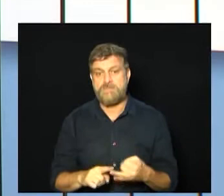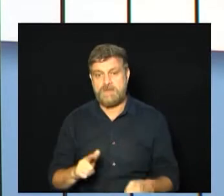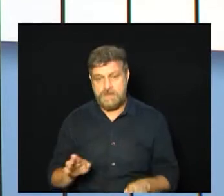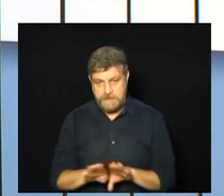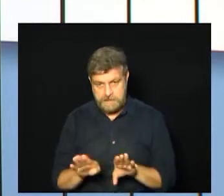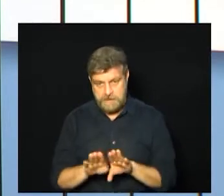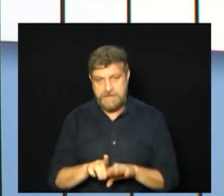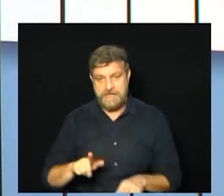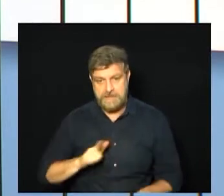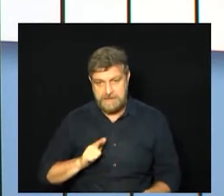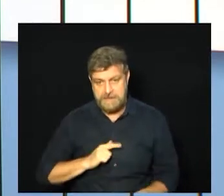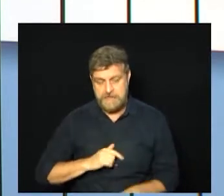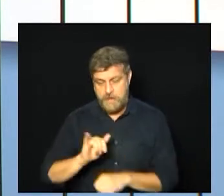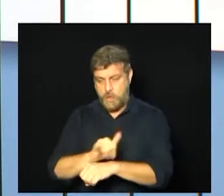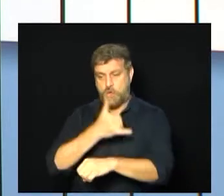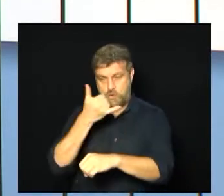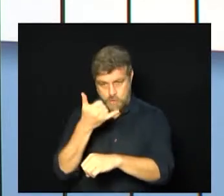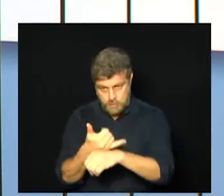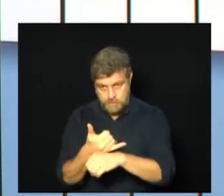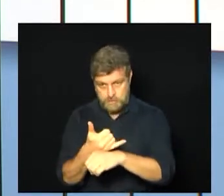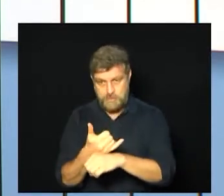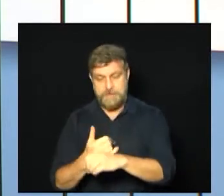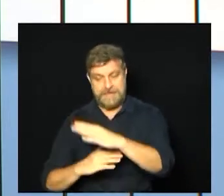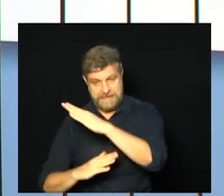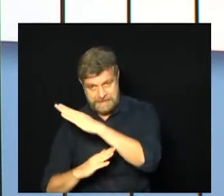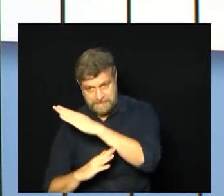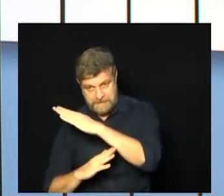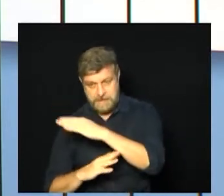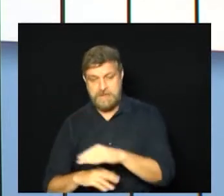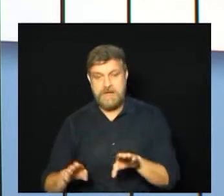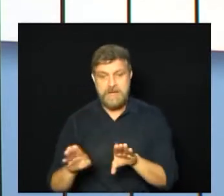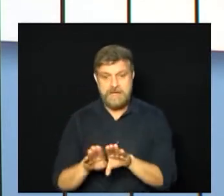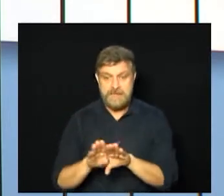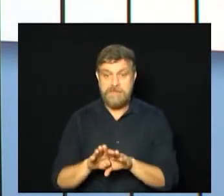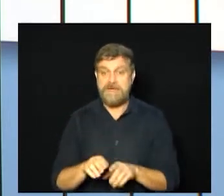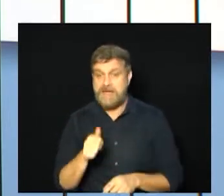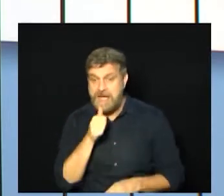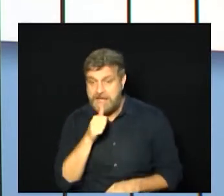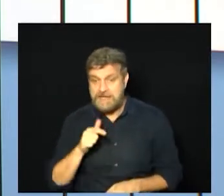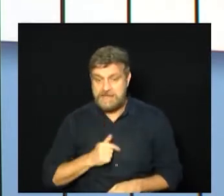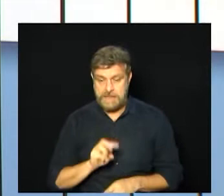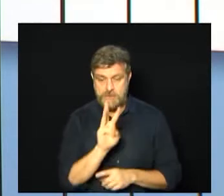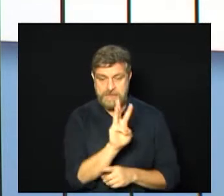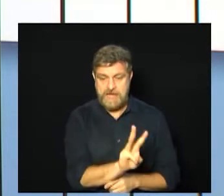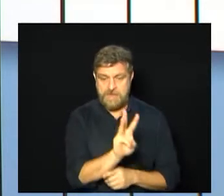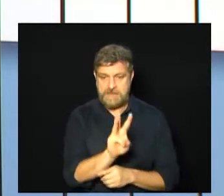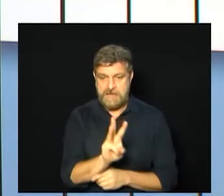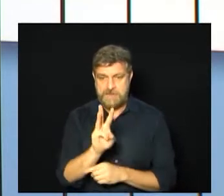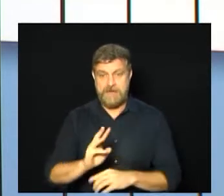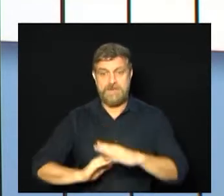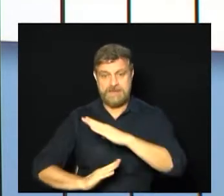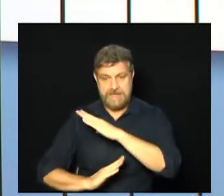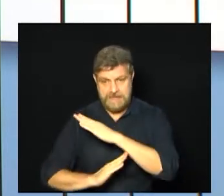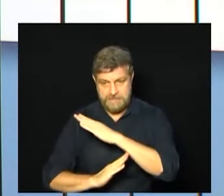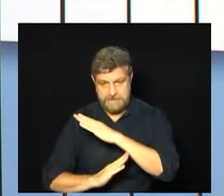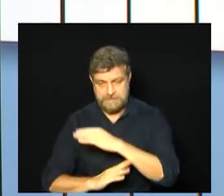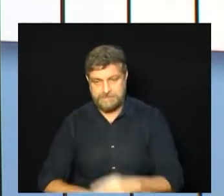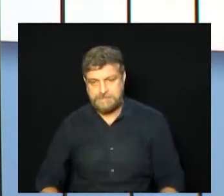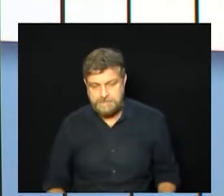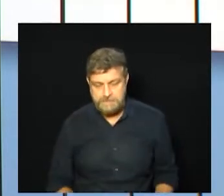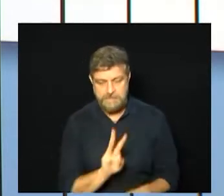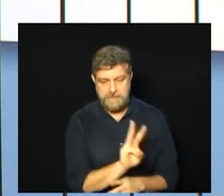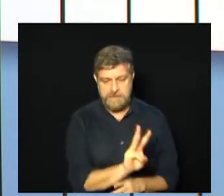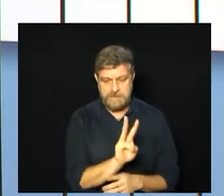transmissão ao vivo também pelo youtube.com/TV Câmara Campinas e ainda no site da Câmara Municipal de Campinas, que é o